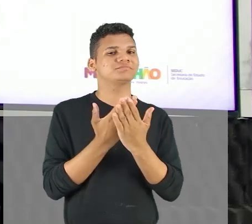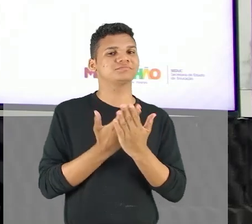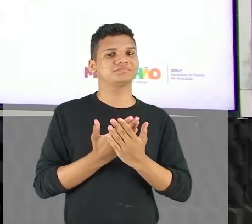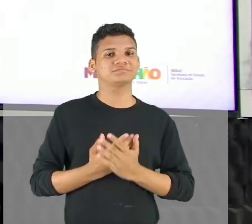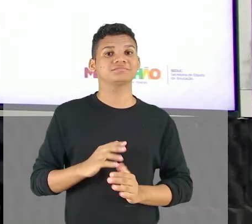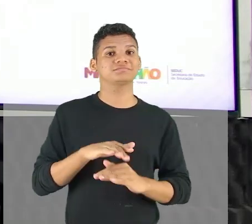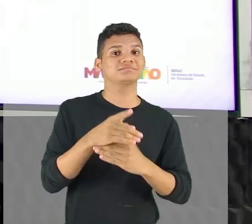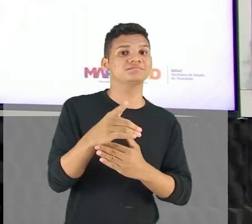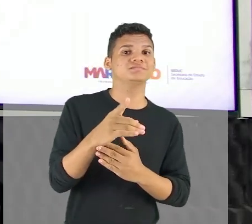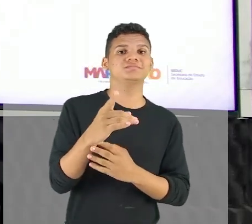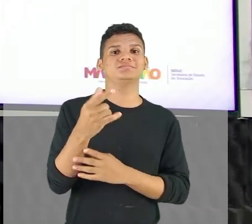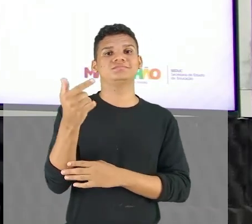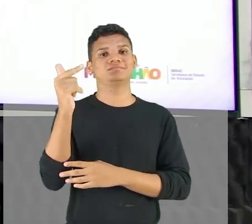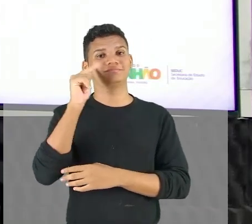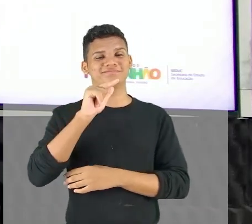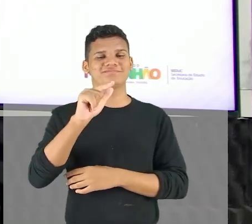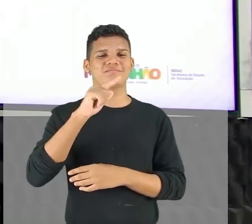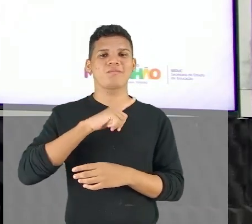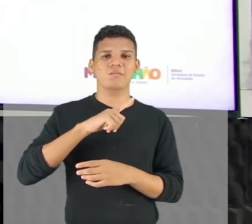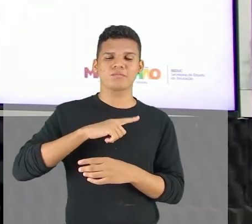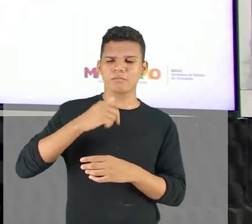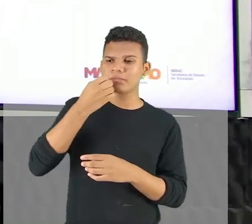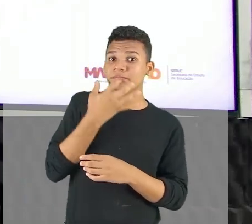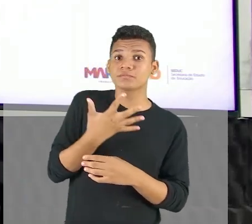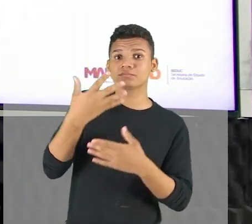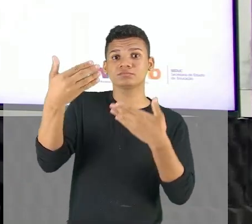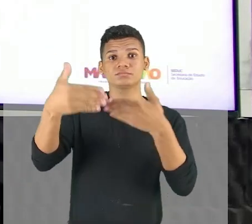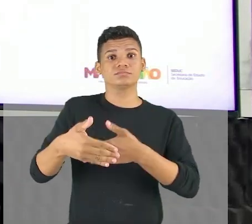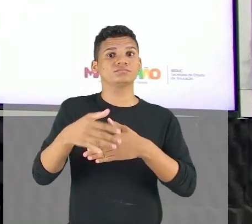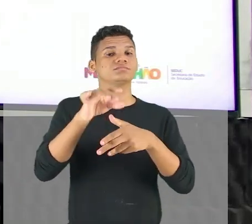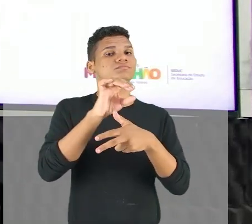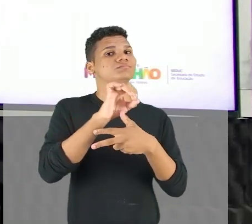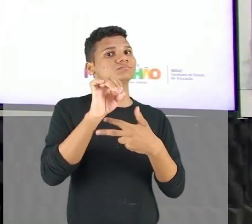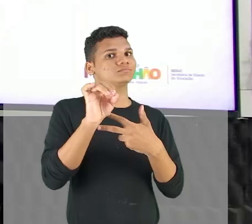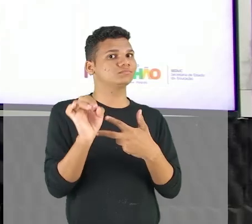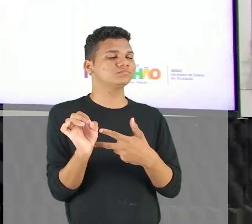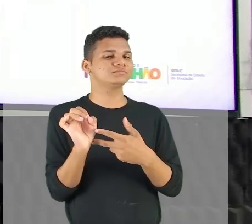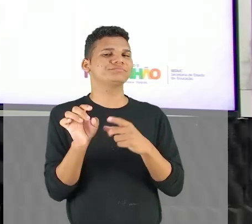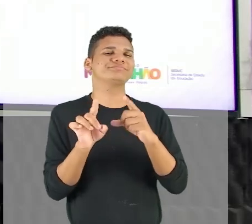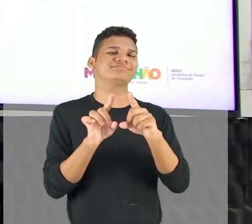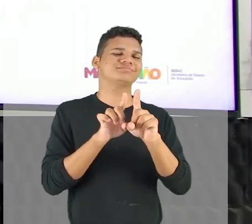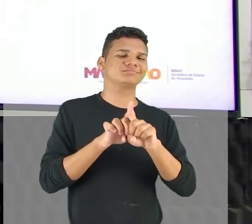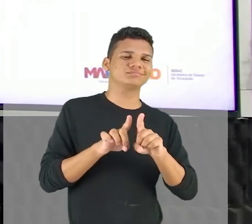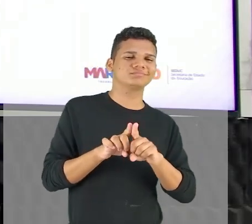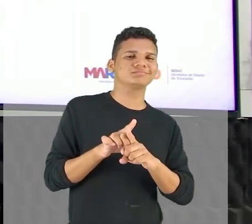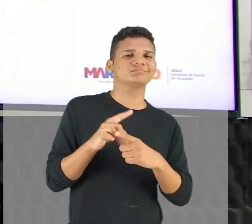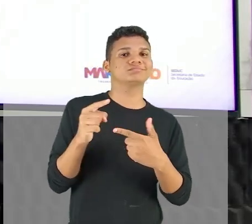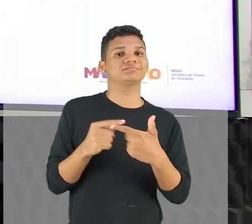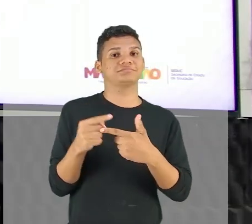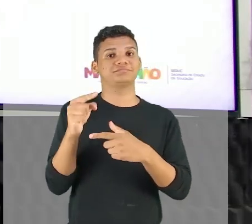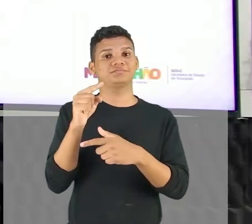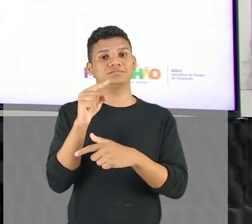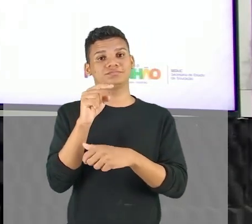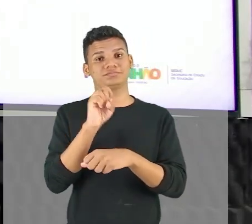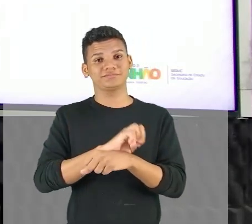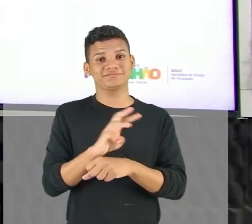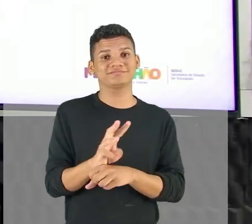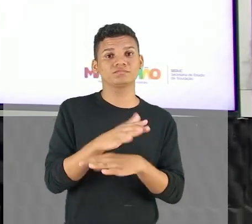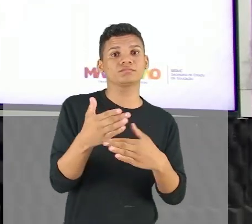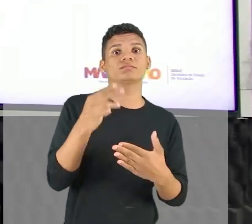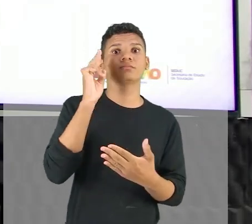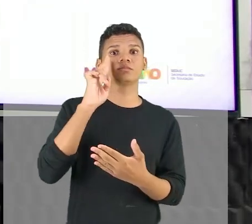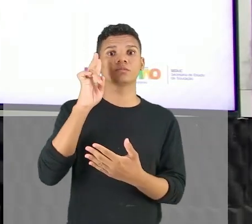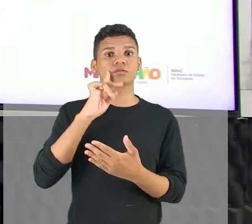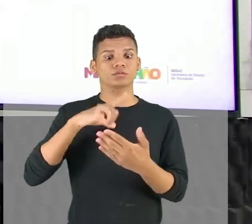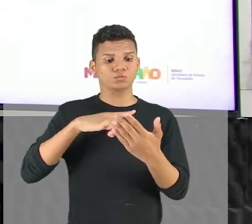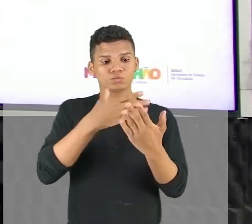ter êxito nos seus vestibulares do Enem e da UEMA. Então, lembrando que o nosso